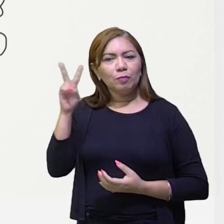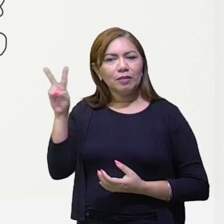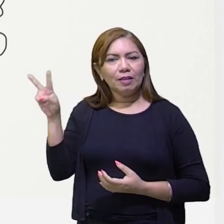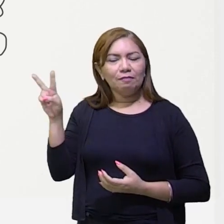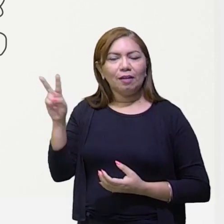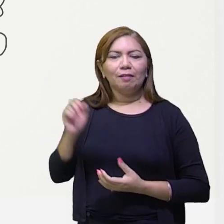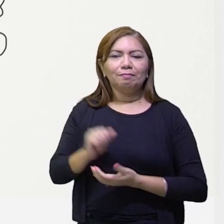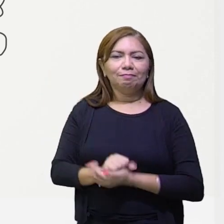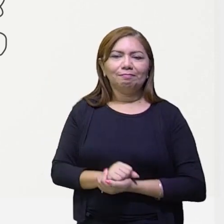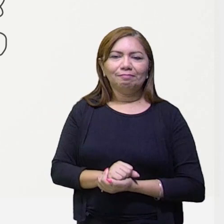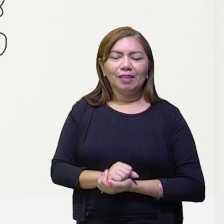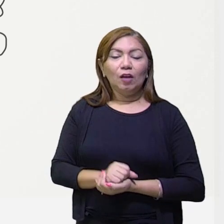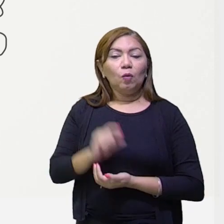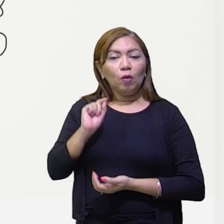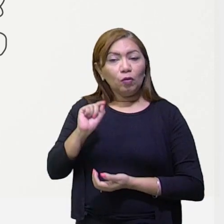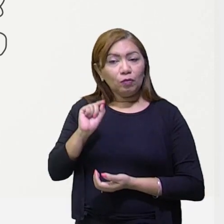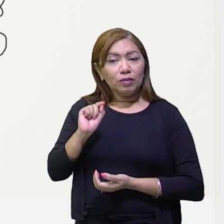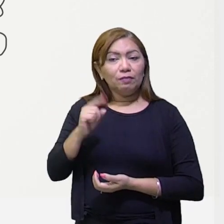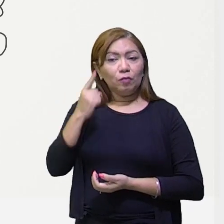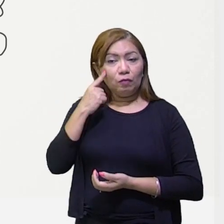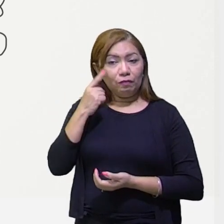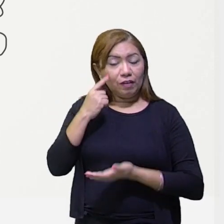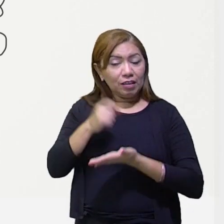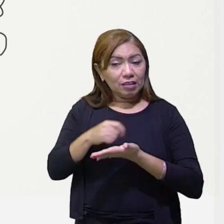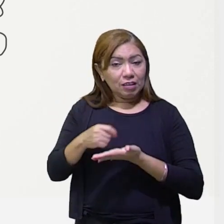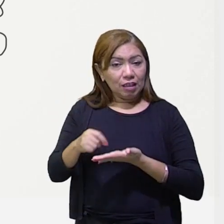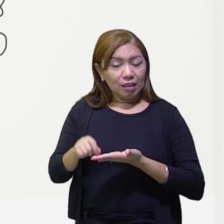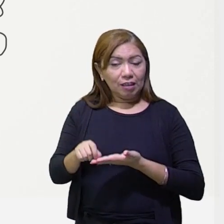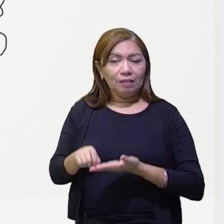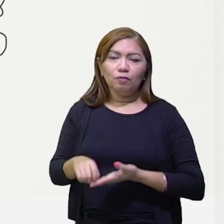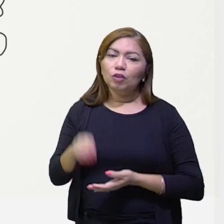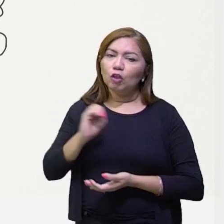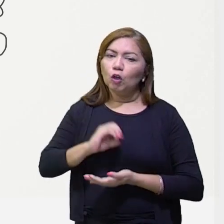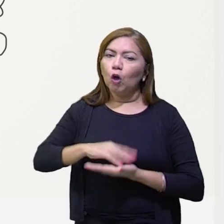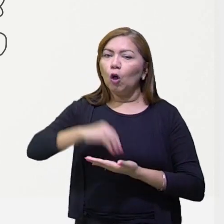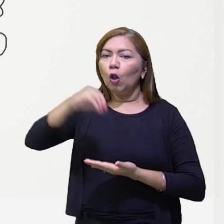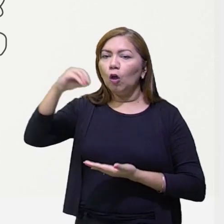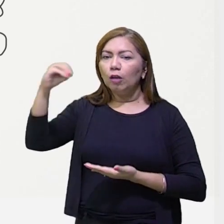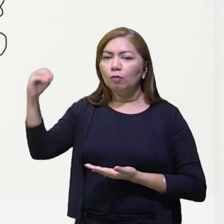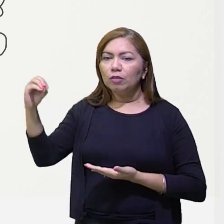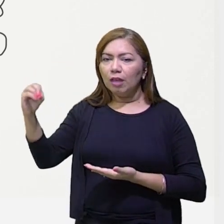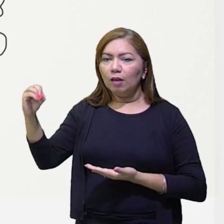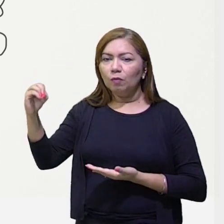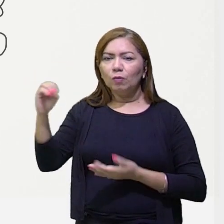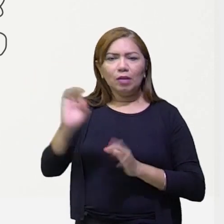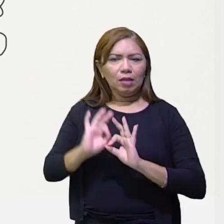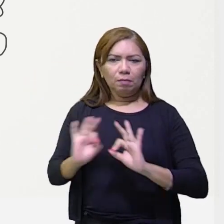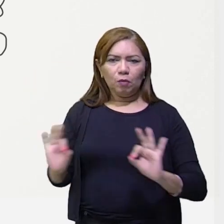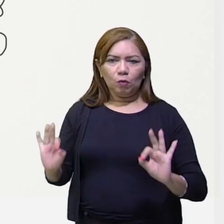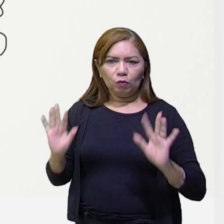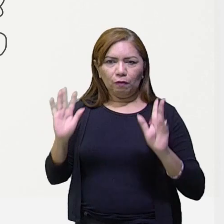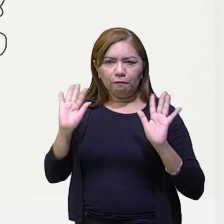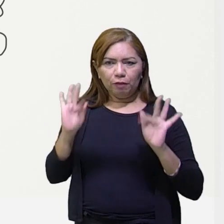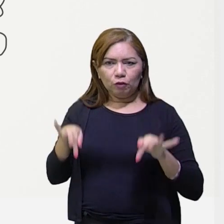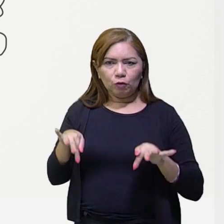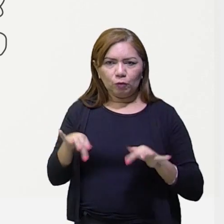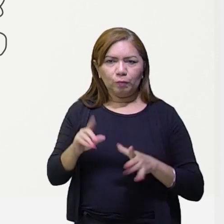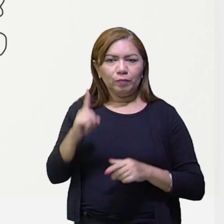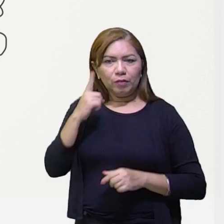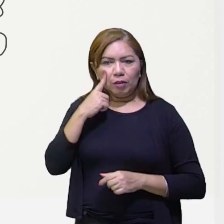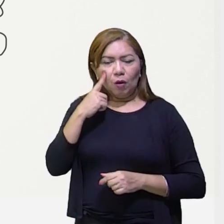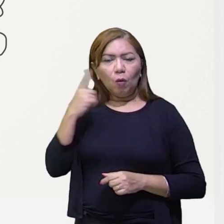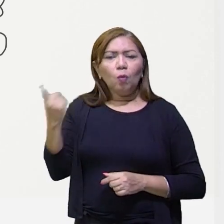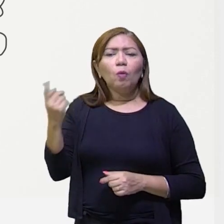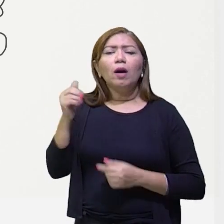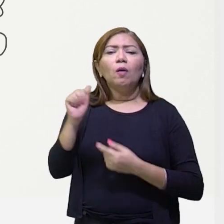tiver complicações na hora de trabalhar com 0, você pode apenas acrescentar, tá certo? Traz ele para cá e fecha a conta. Então, nesse caso aí da